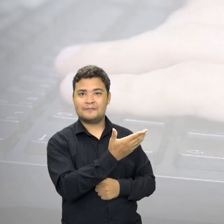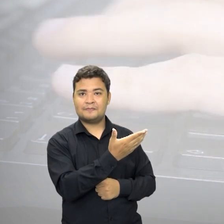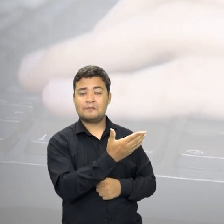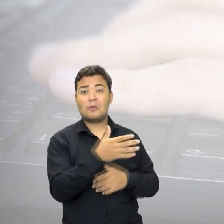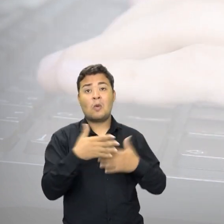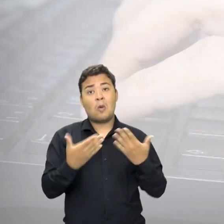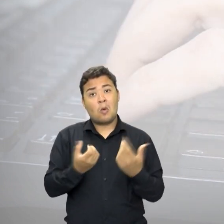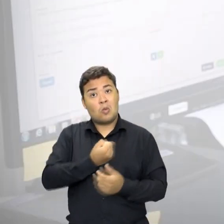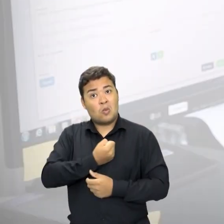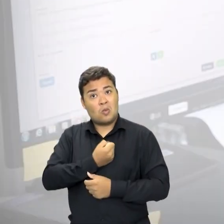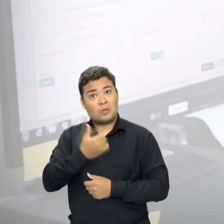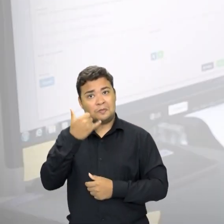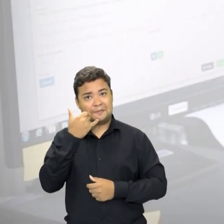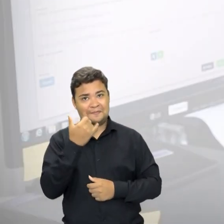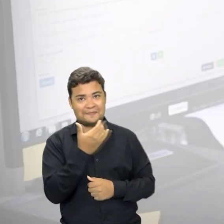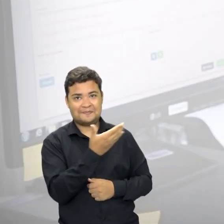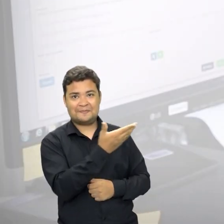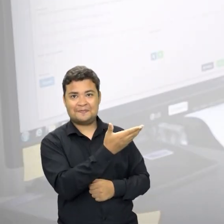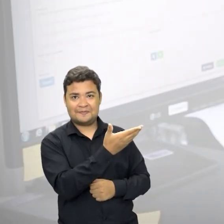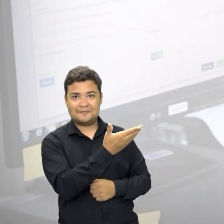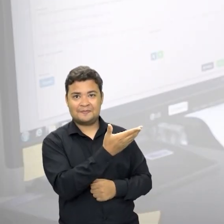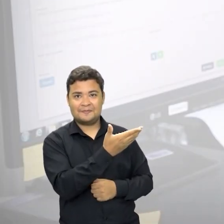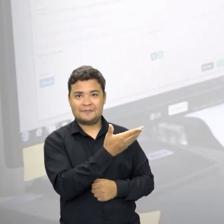funap.org.br ou entre em contato pelo telefone